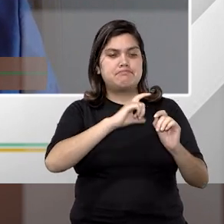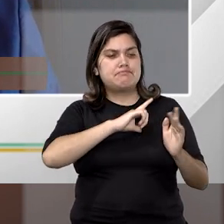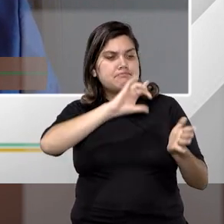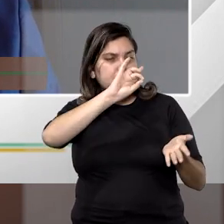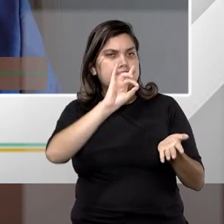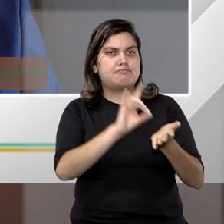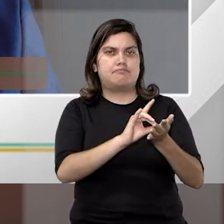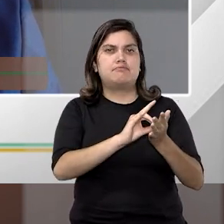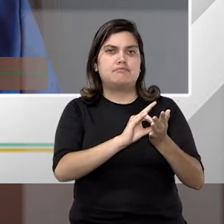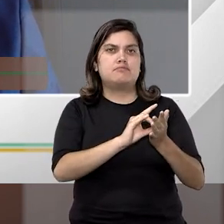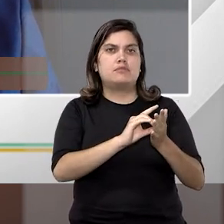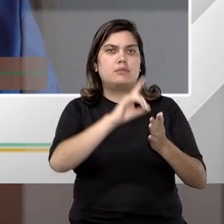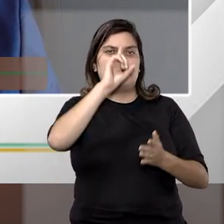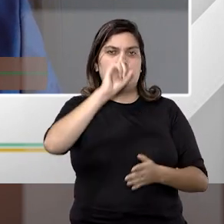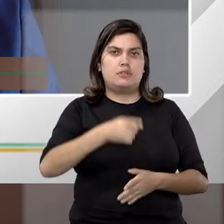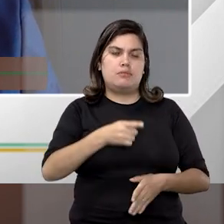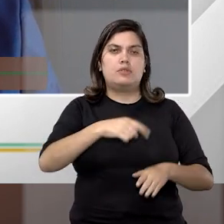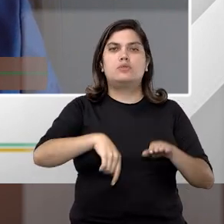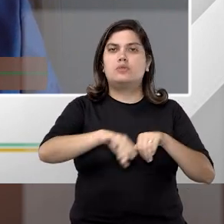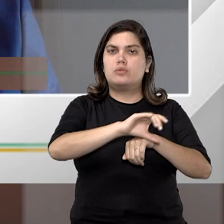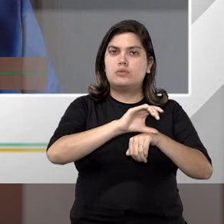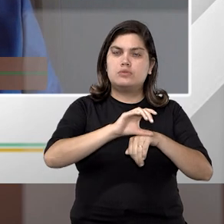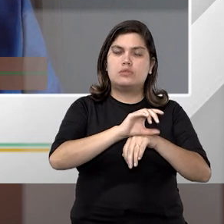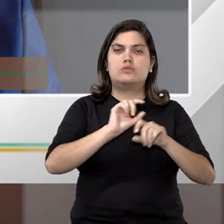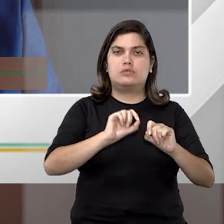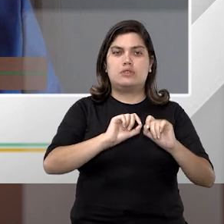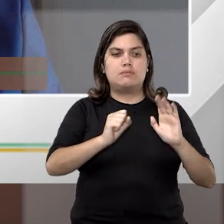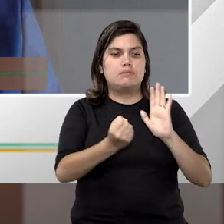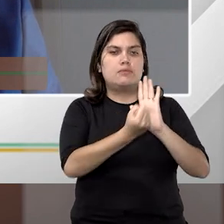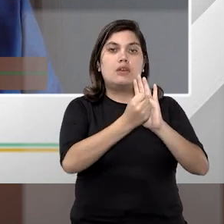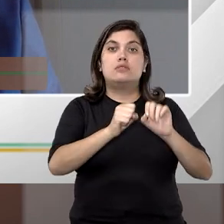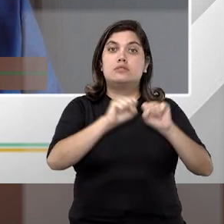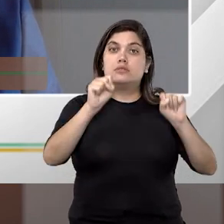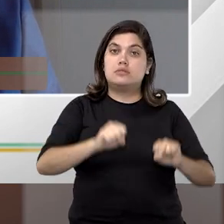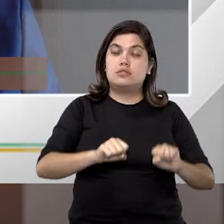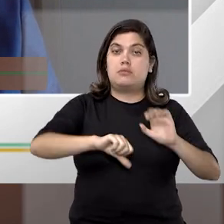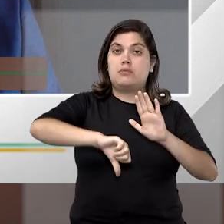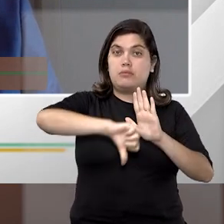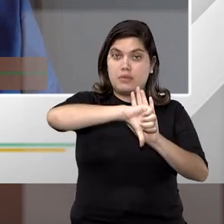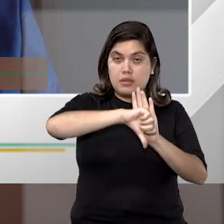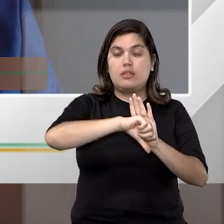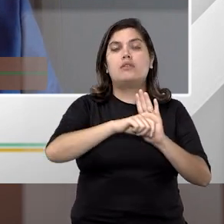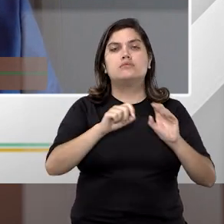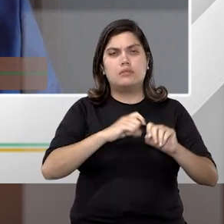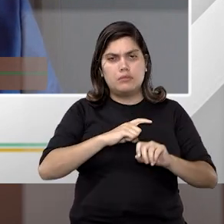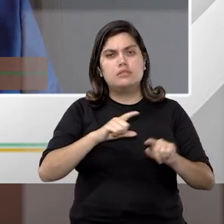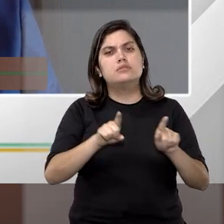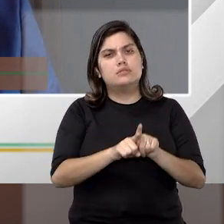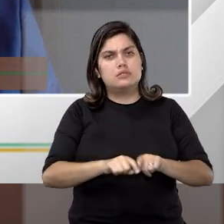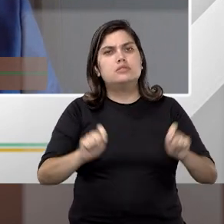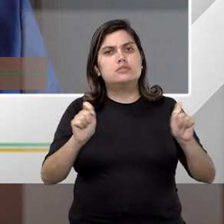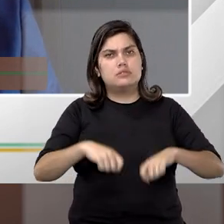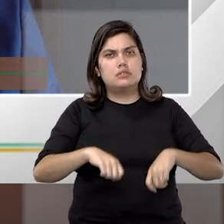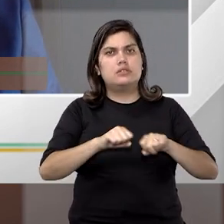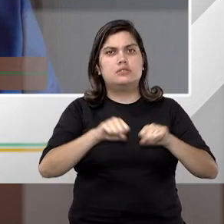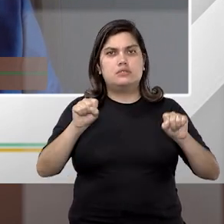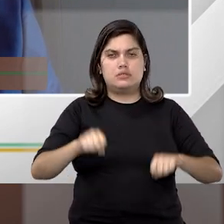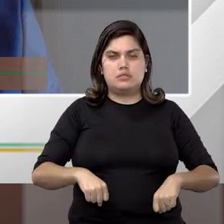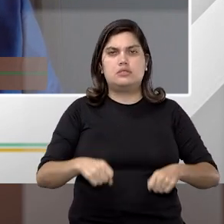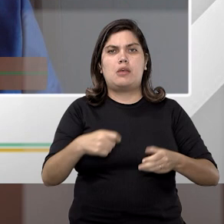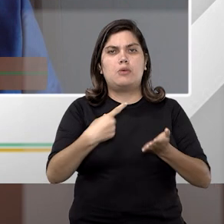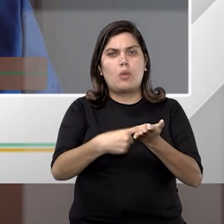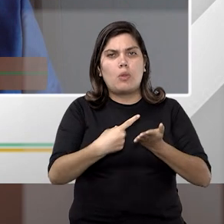então concretizar esse mandamento constitucional de marcar o sistema penal também com a possibilidade de